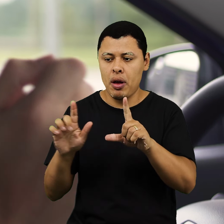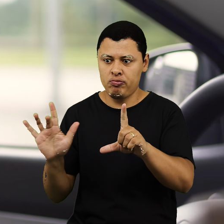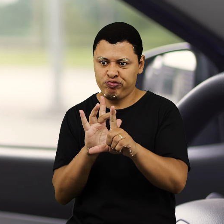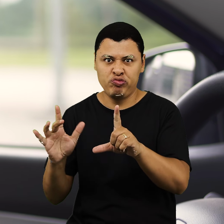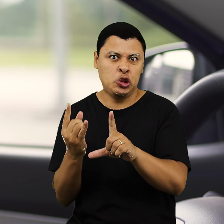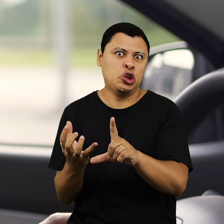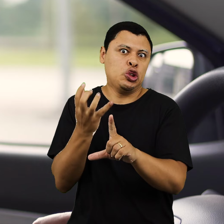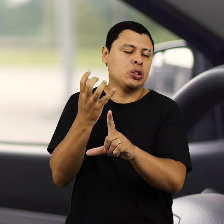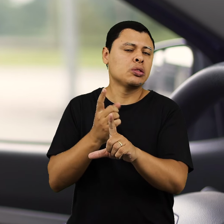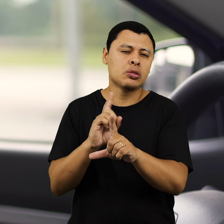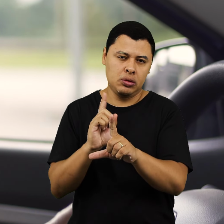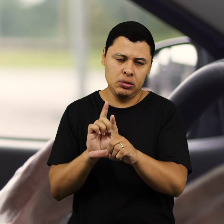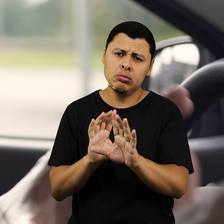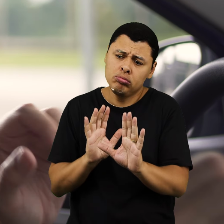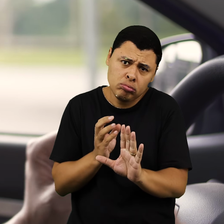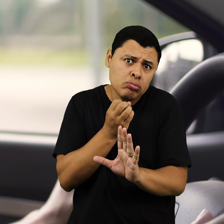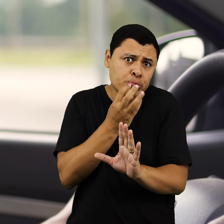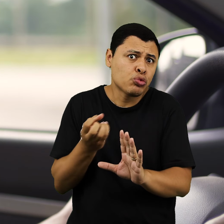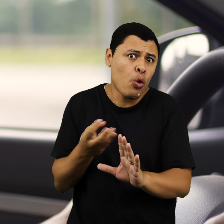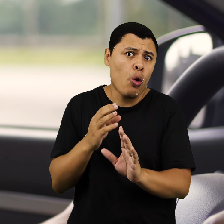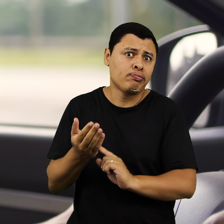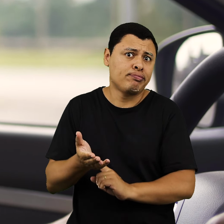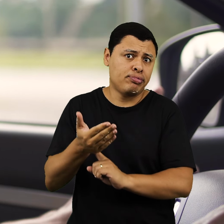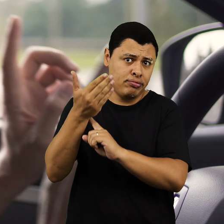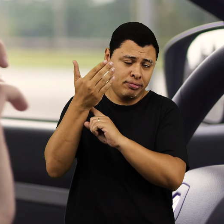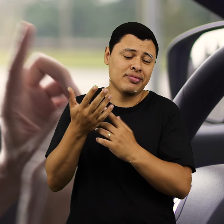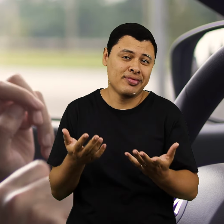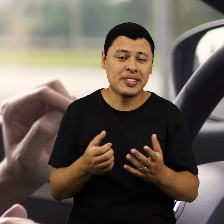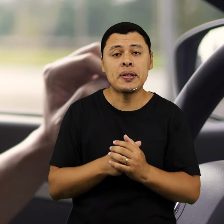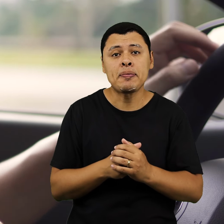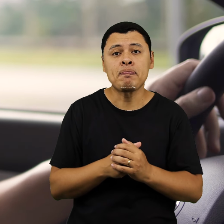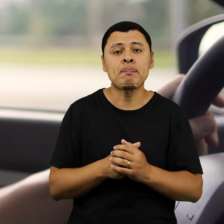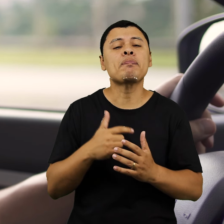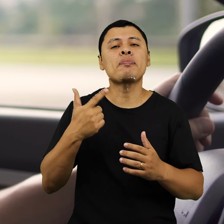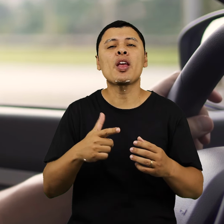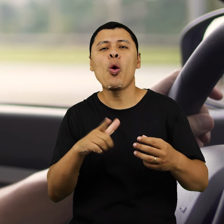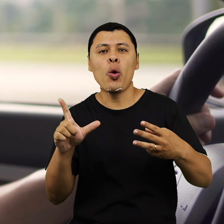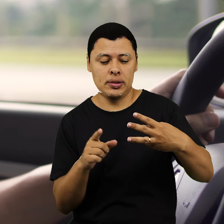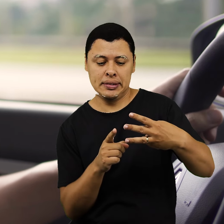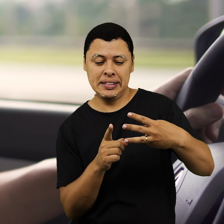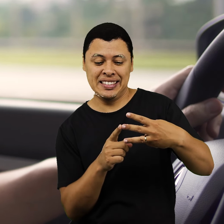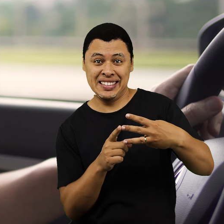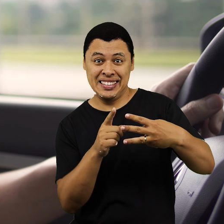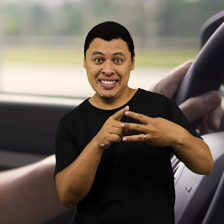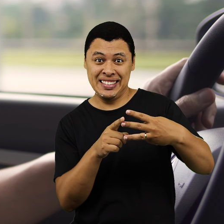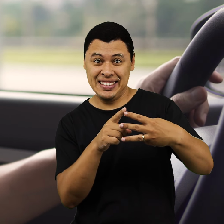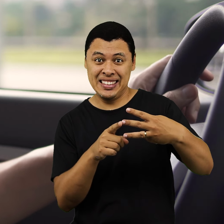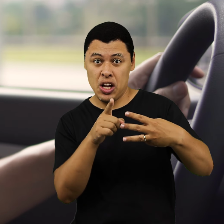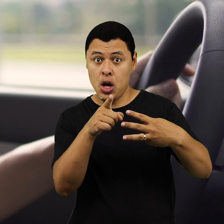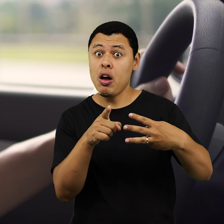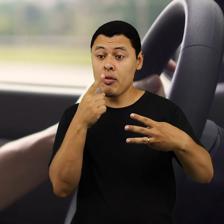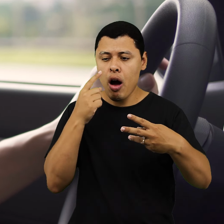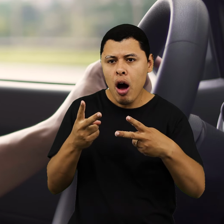vai exigir cabo, mas já uma bela melhoria de conectividade. E nas versões mais caras você vai notar a adoção de alguns